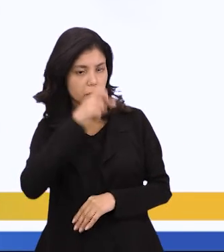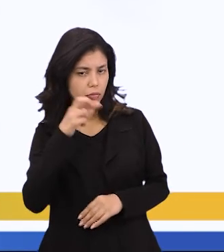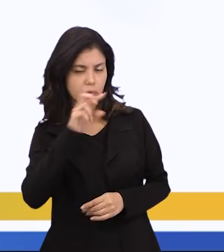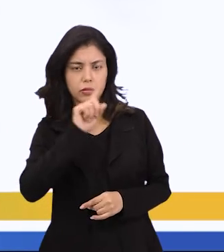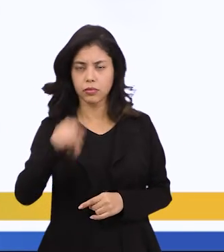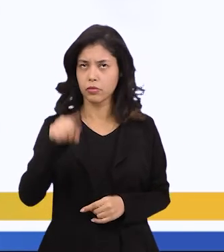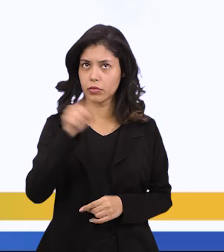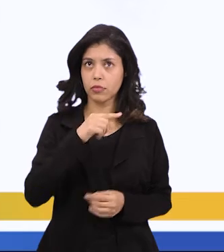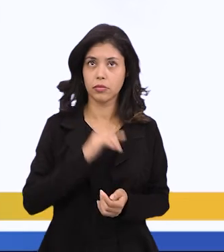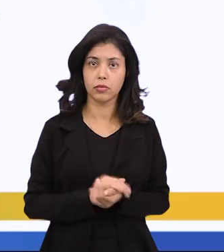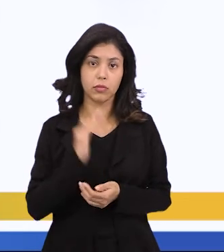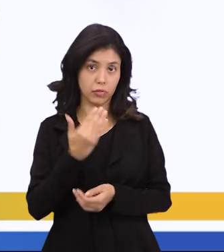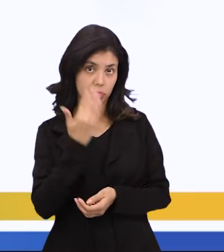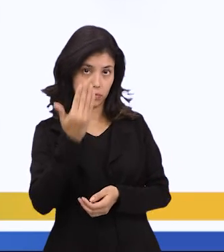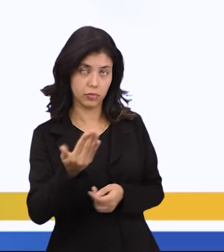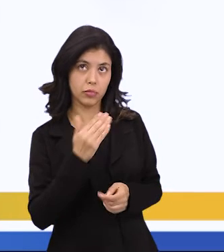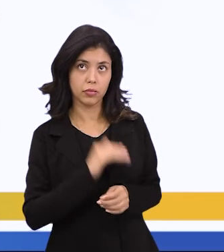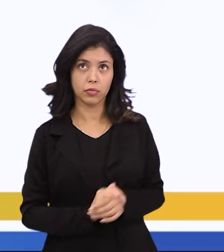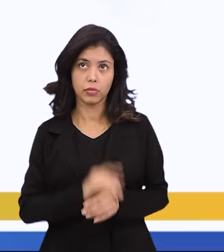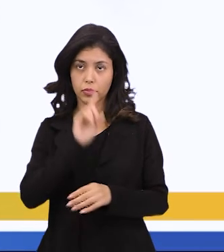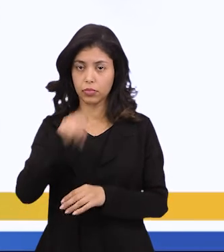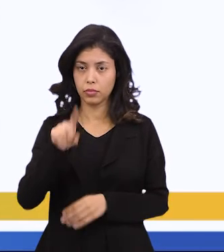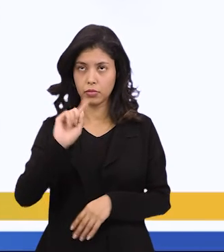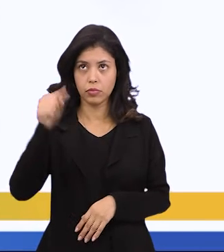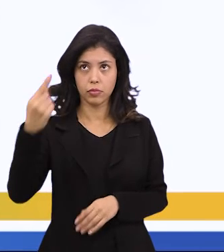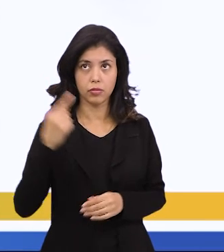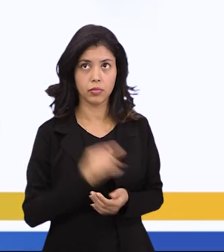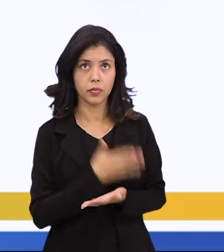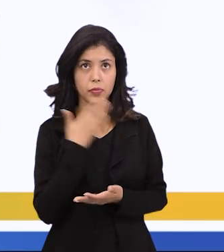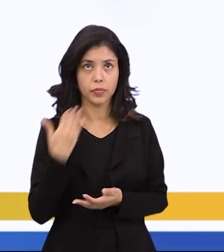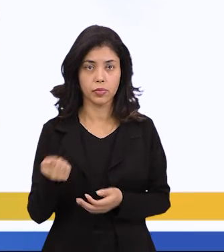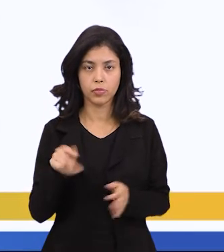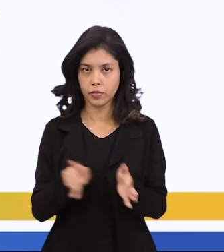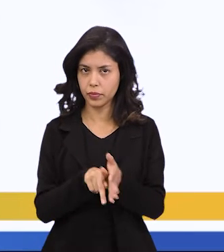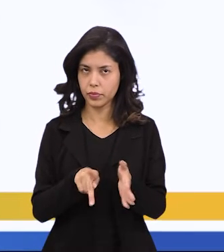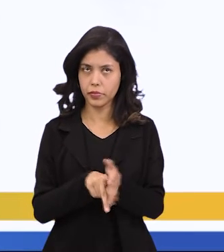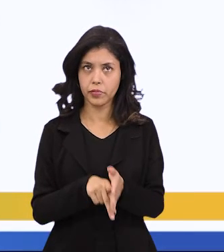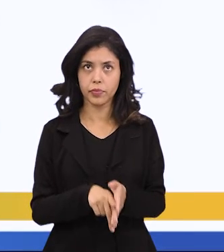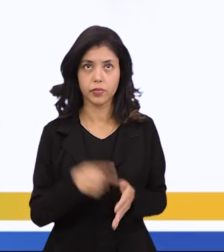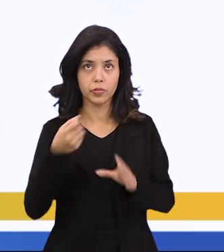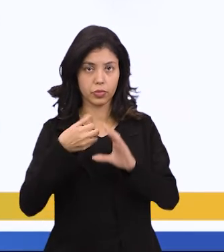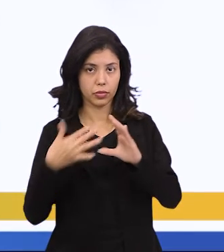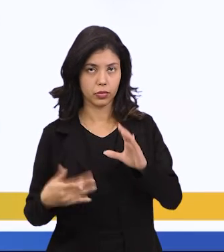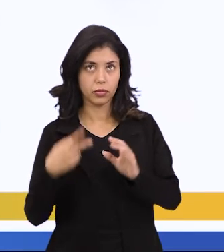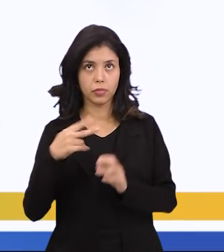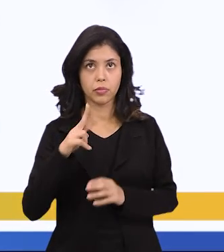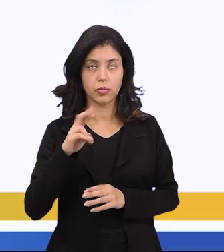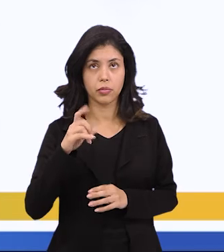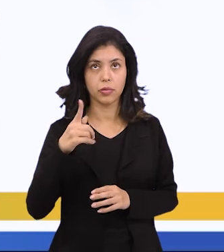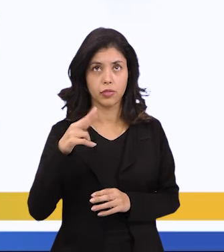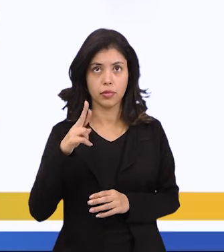Analise as alternativas a seguir e marque aquela que melhor define a especiação